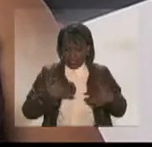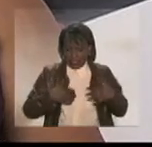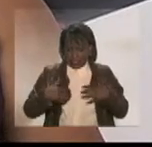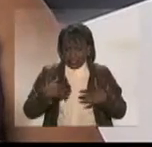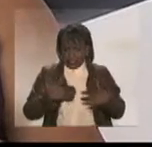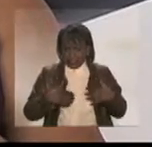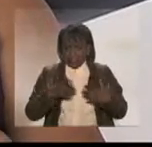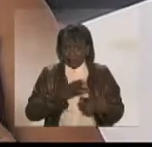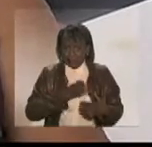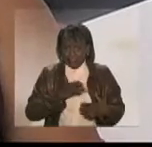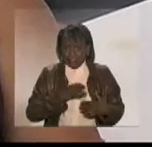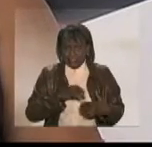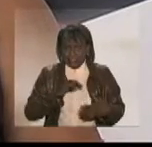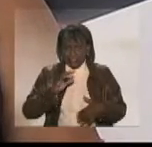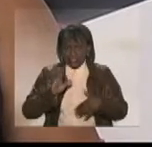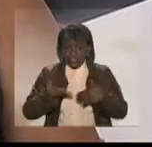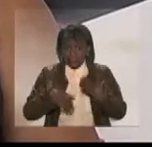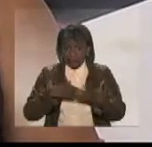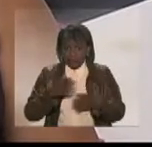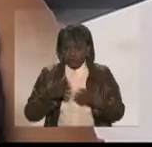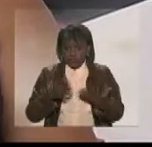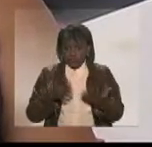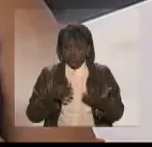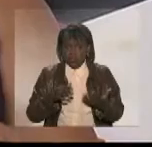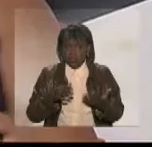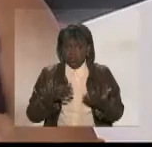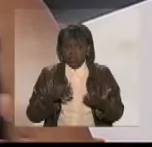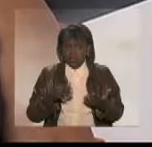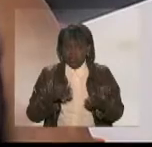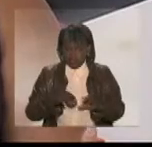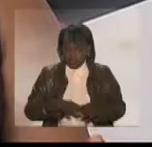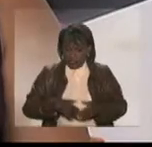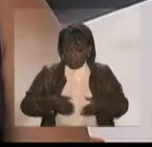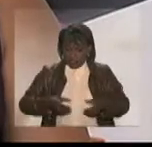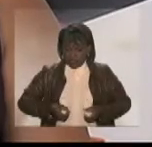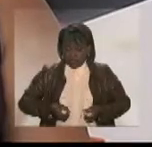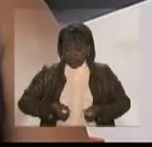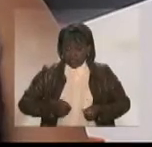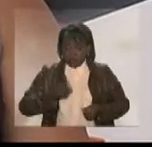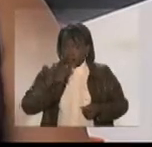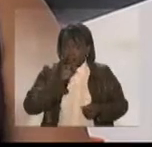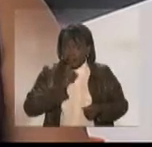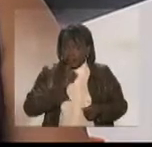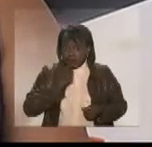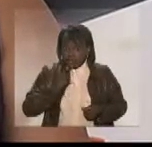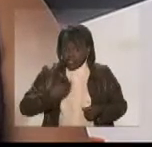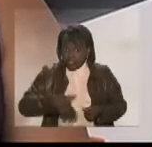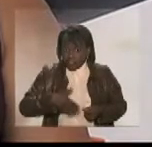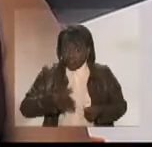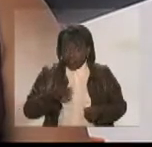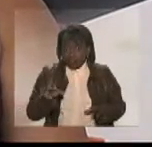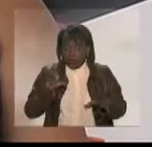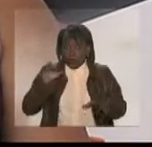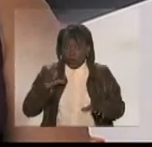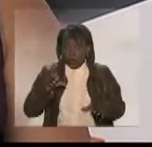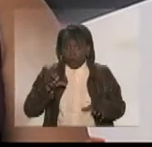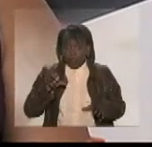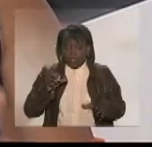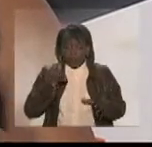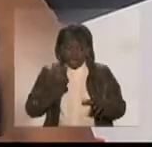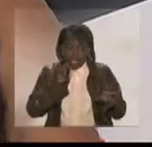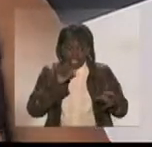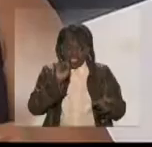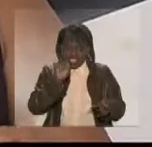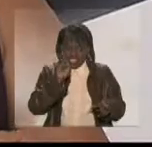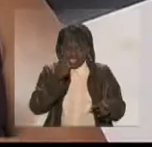um medo que depois vem a ausência da menstruação. A